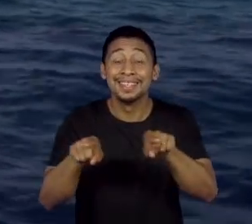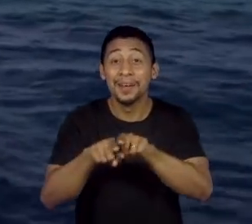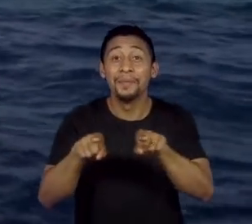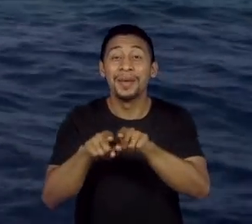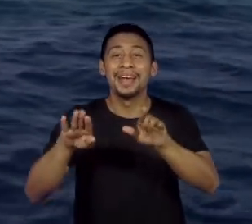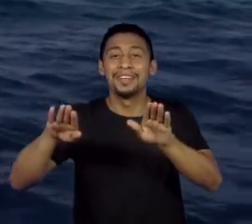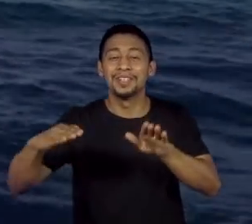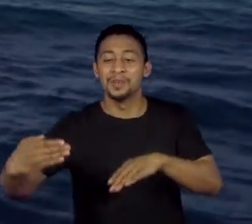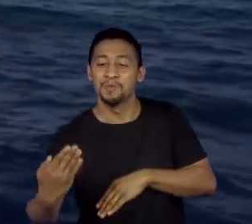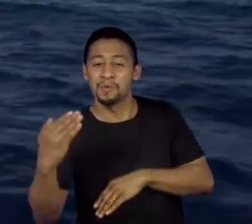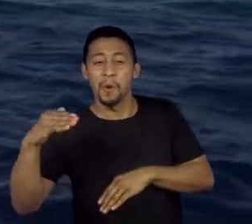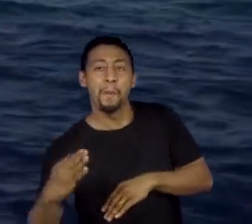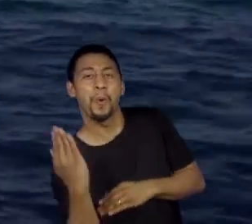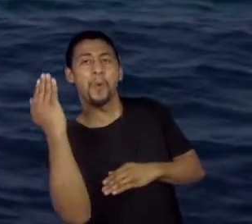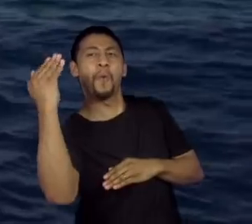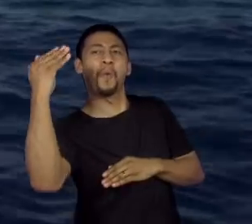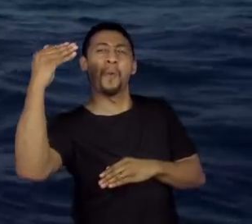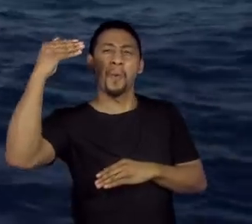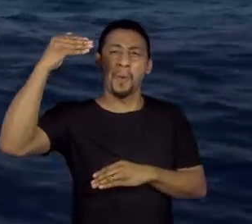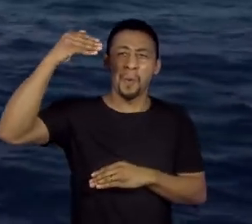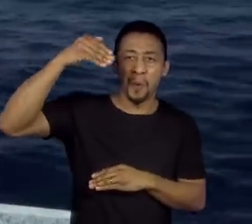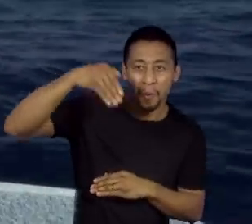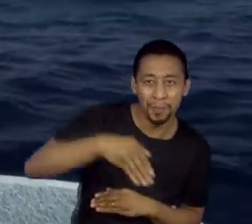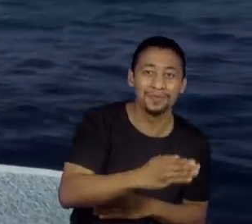baleias saltam, né? E nós conseguimos ver